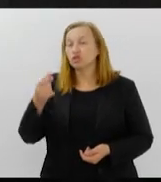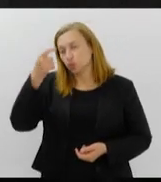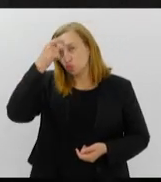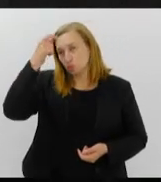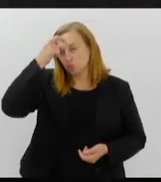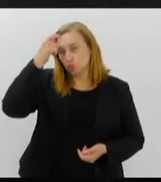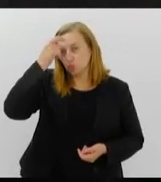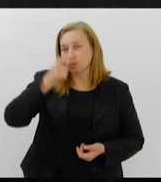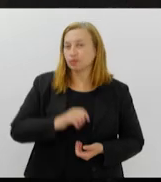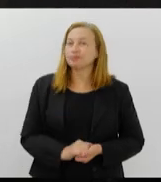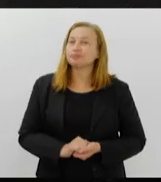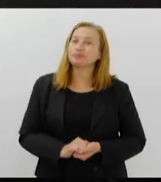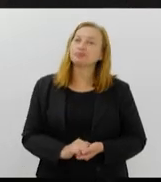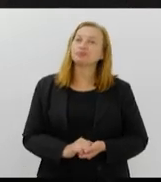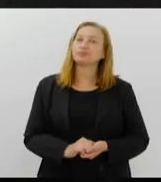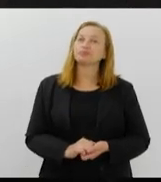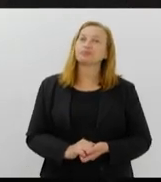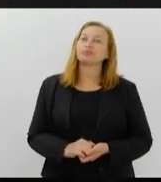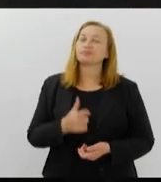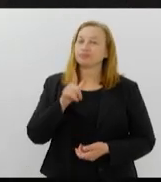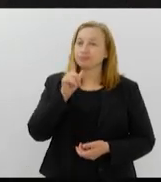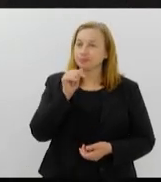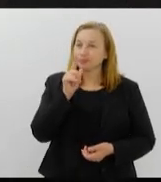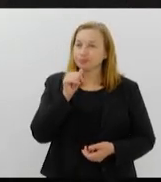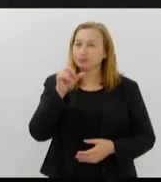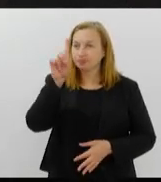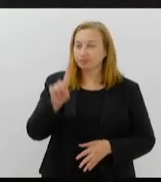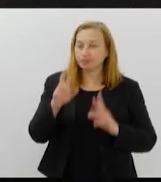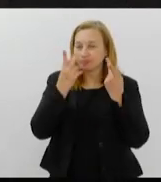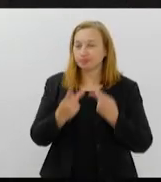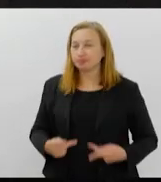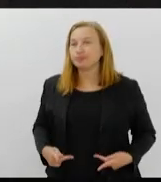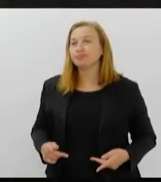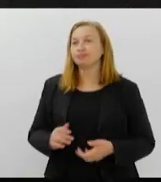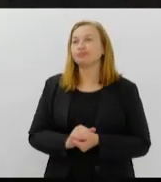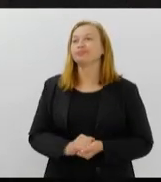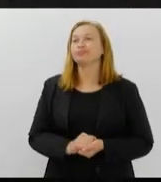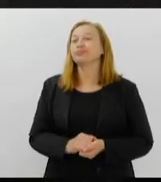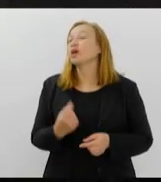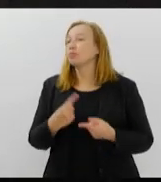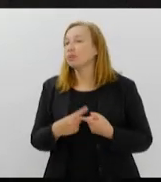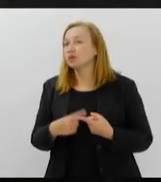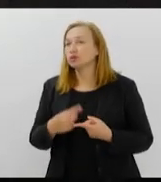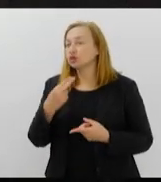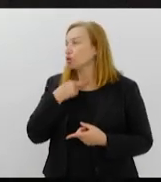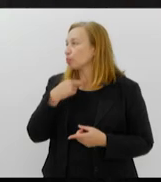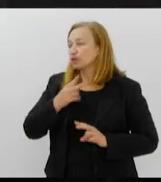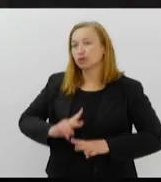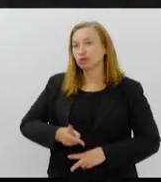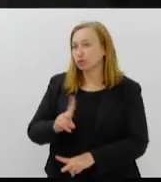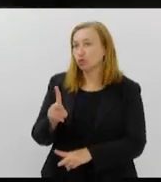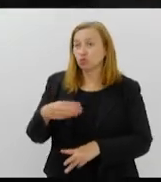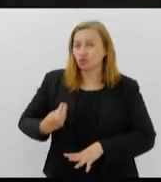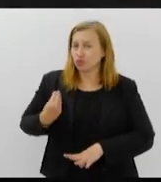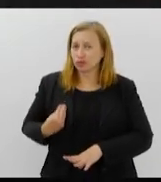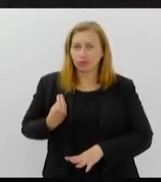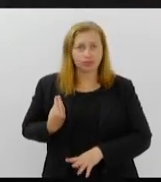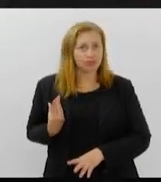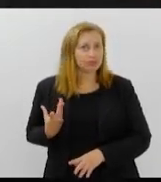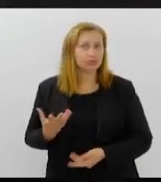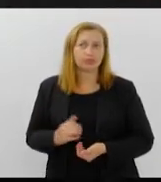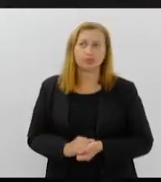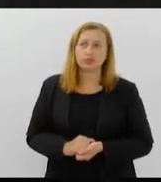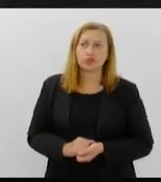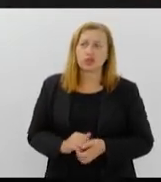conscientização sobre a água ser um direito humano? Porque a gente não pode continuar convivendo